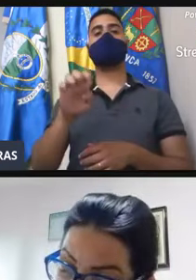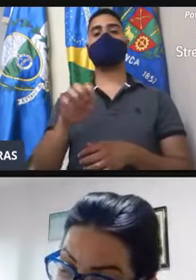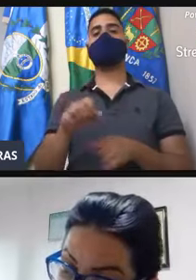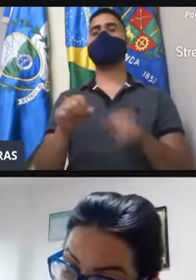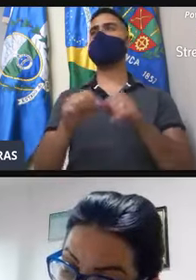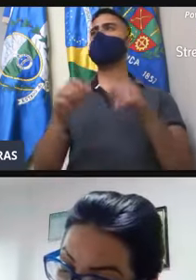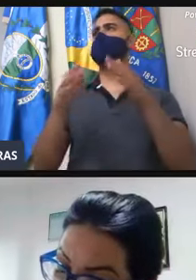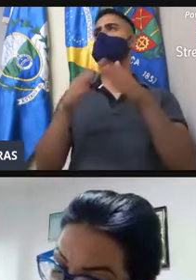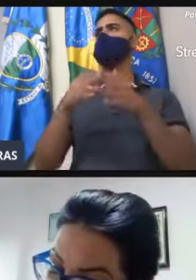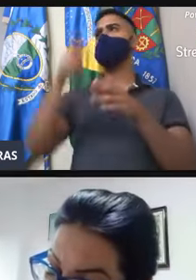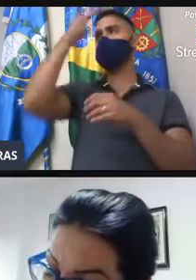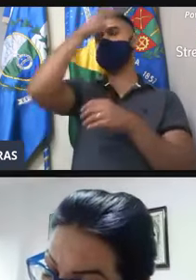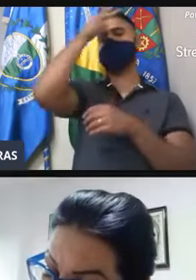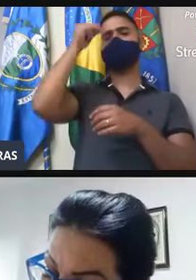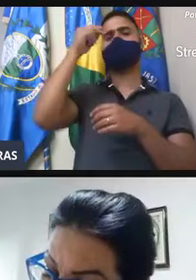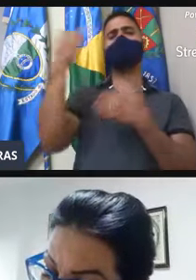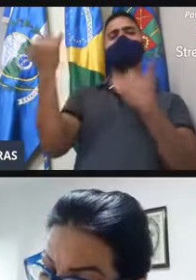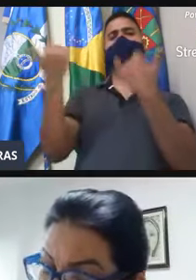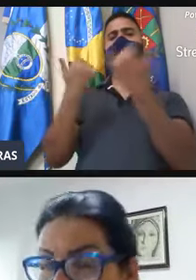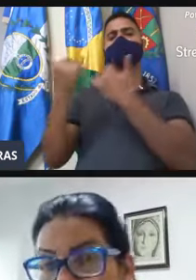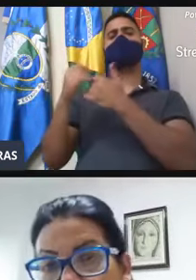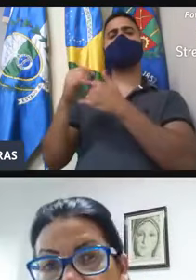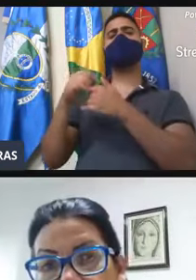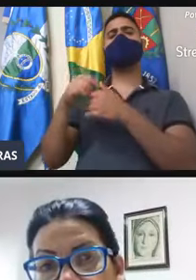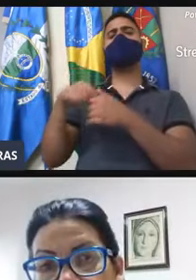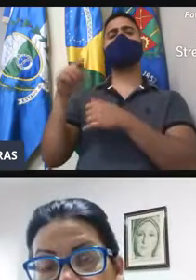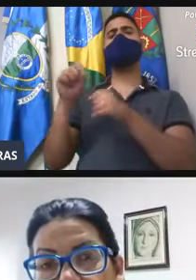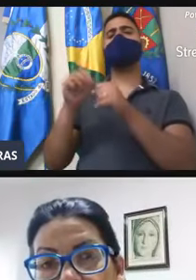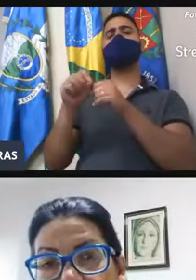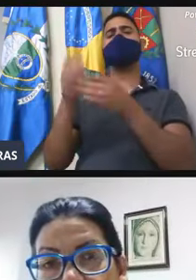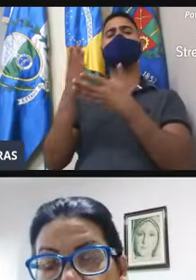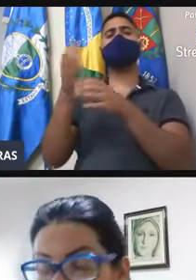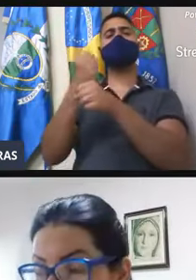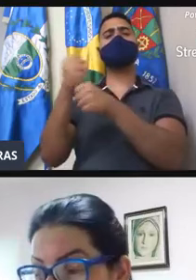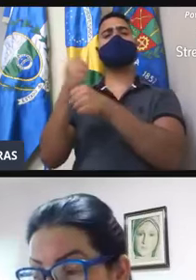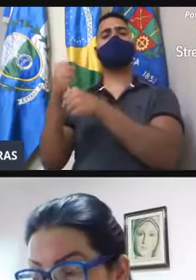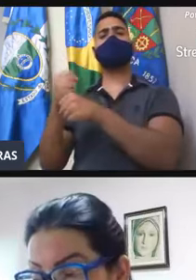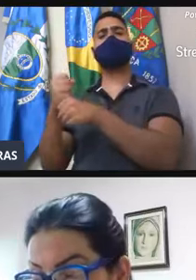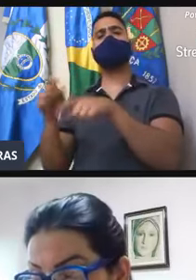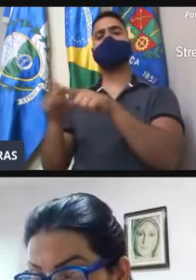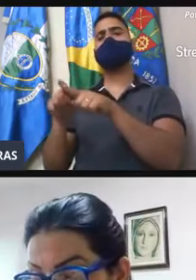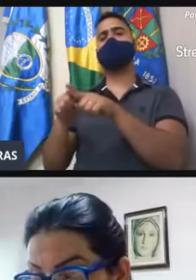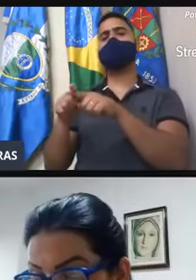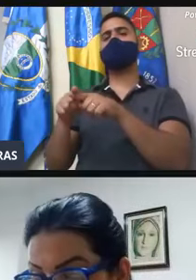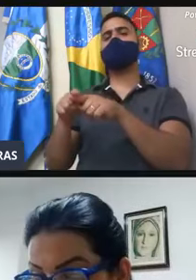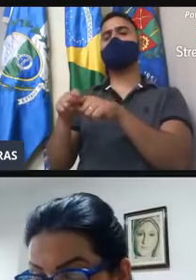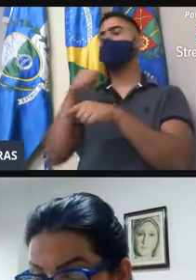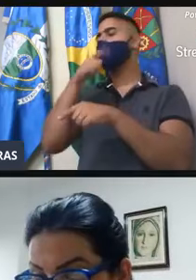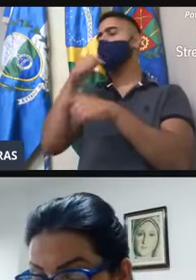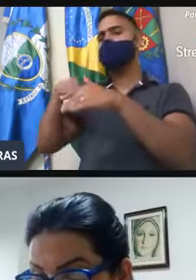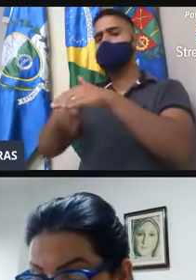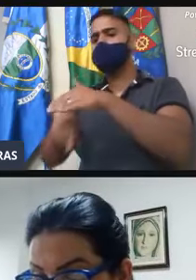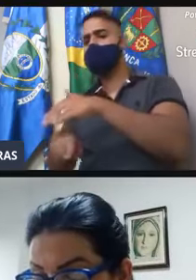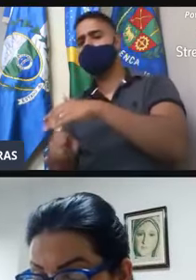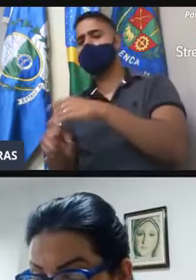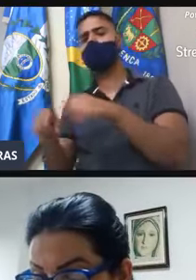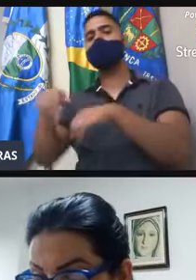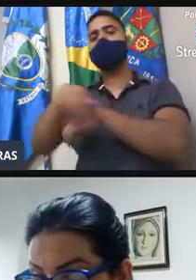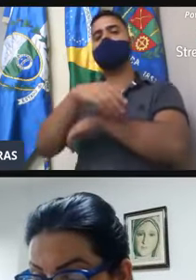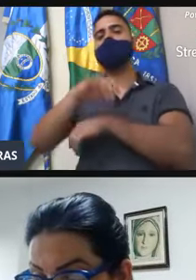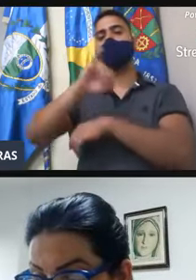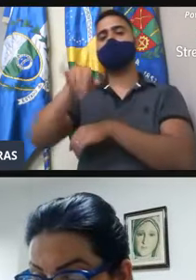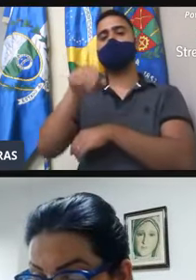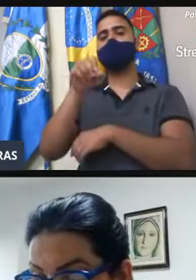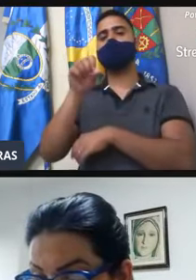Ela requer ao prefeito a informação sobre a previsão para a conclusão da obra, a implantação da rede coletora de esgoto na rua José Ferreira